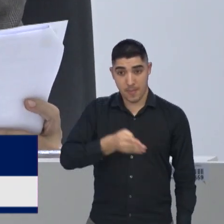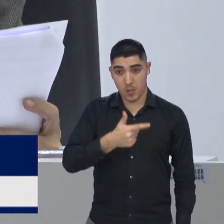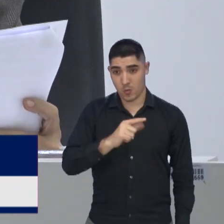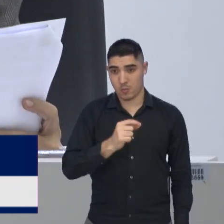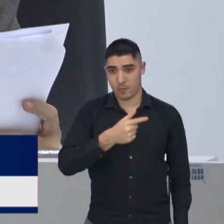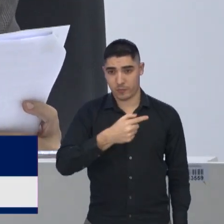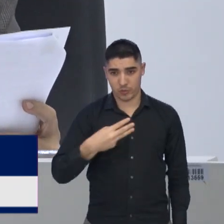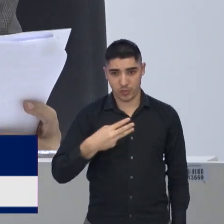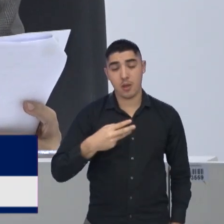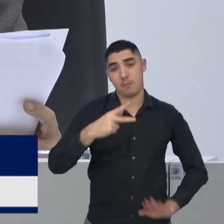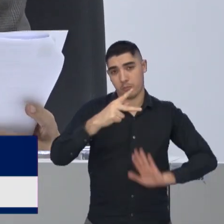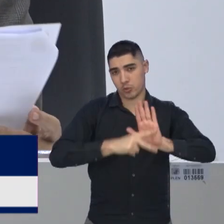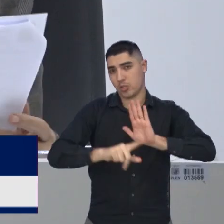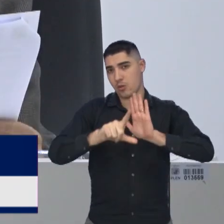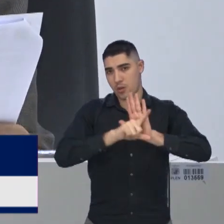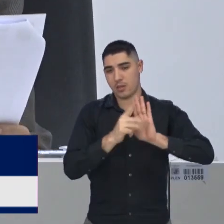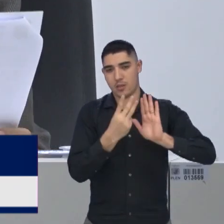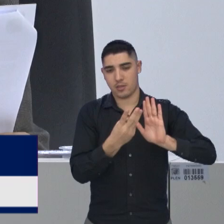12010/2023, projeto de lei número